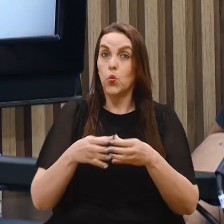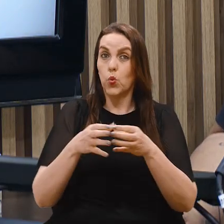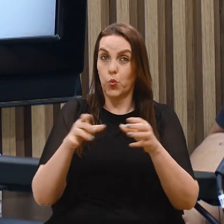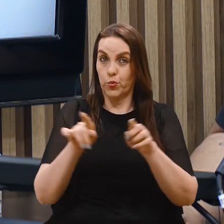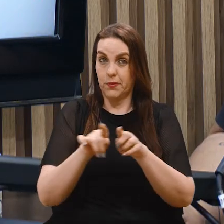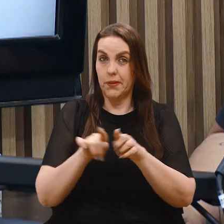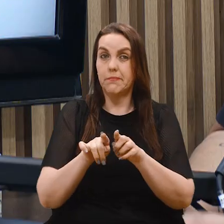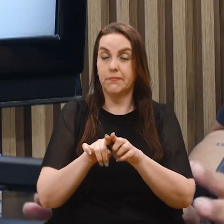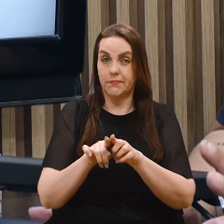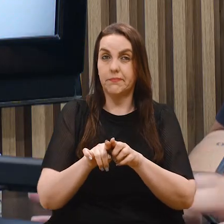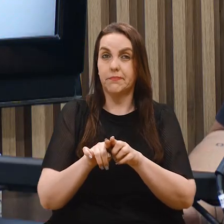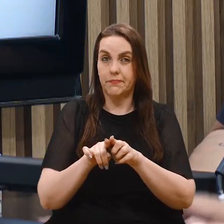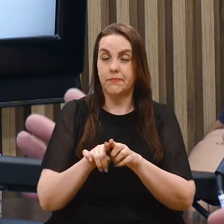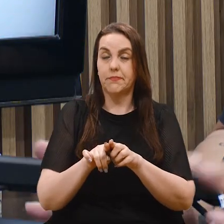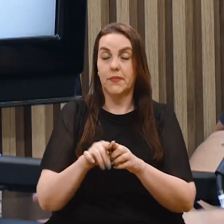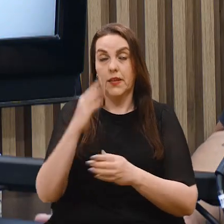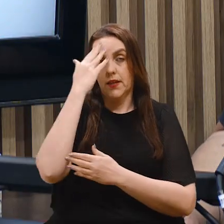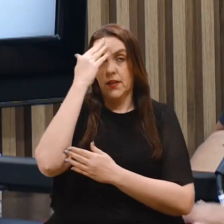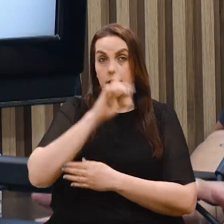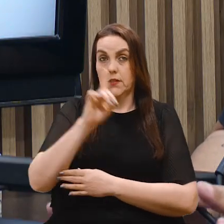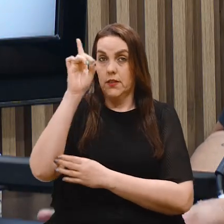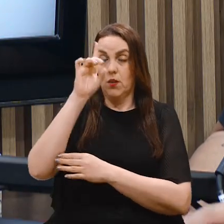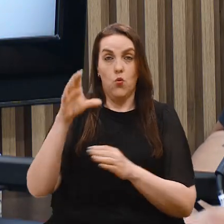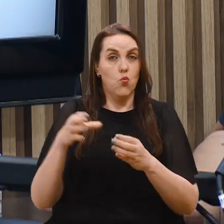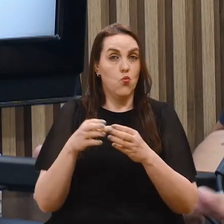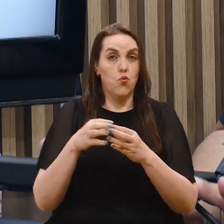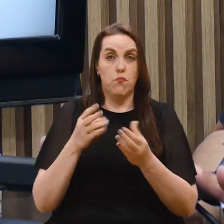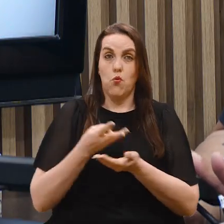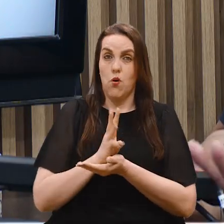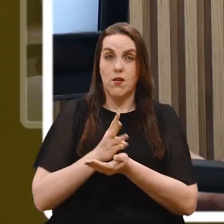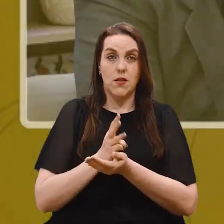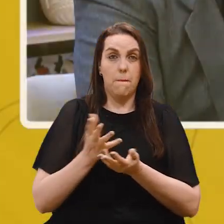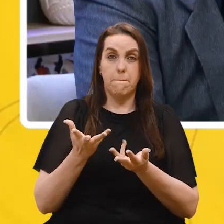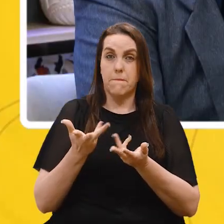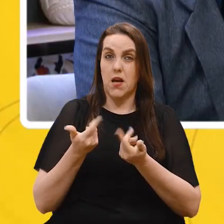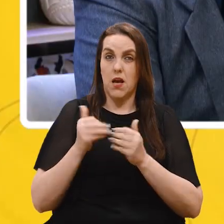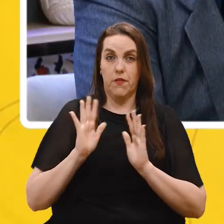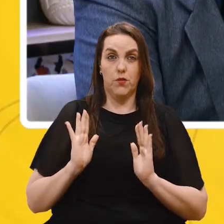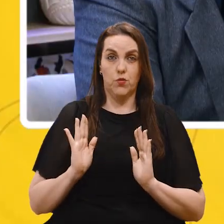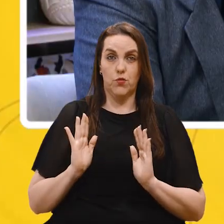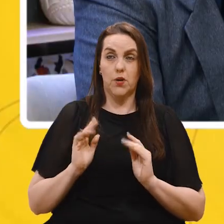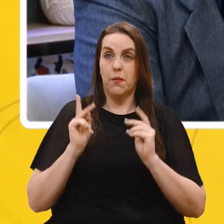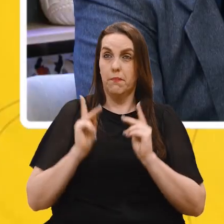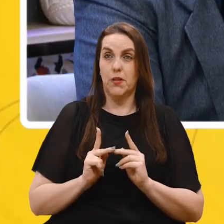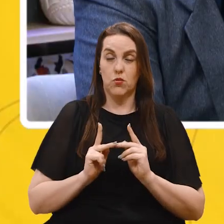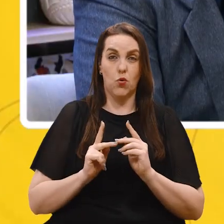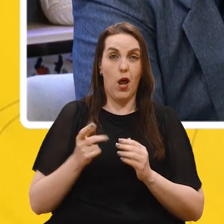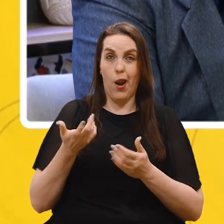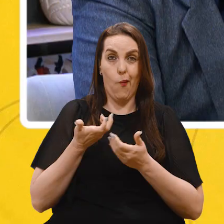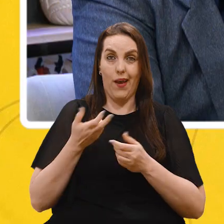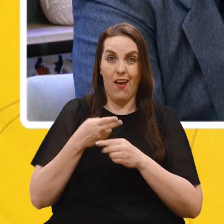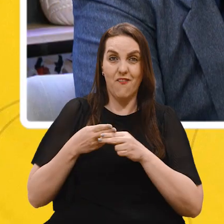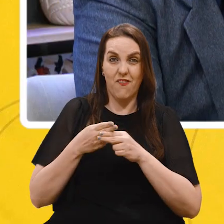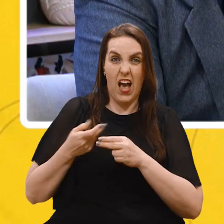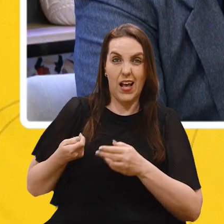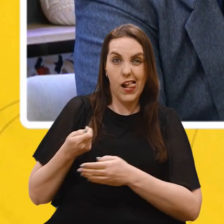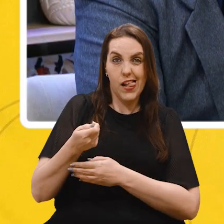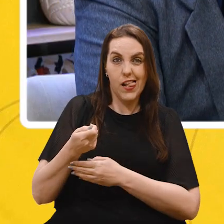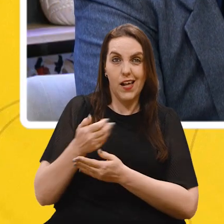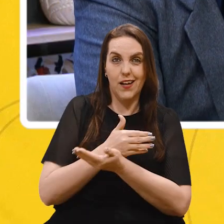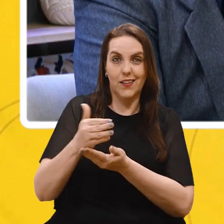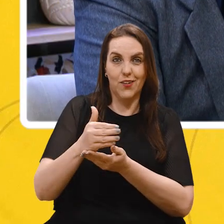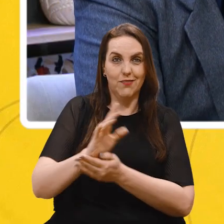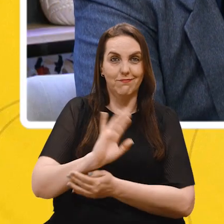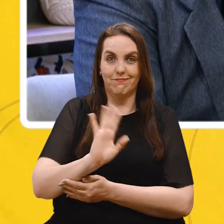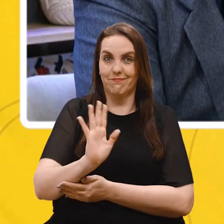né, que graças a Deus dizer que é um grupo maravilhoso. Tipo, ninguém mais quer se pegar de faca ali como era no começo. E a